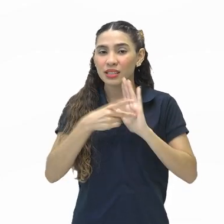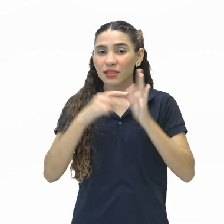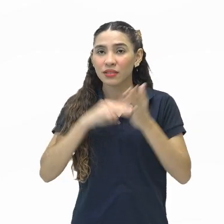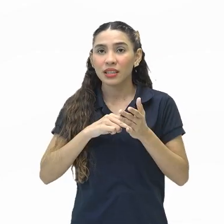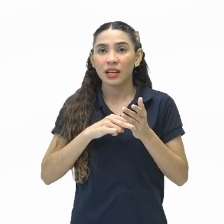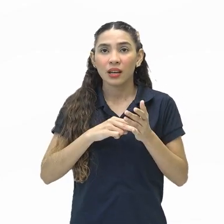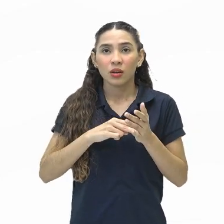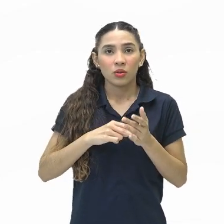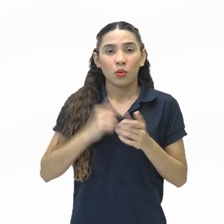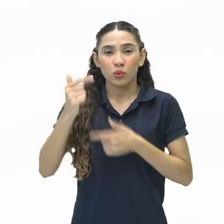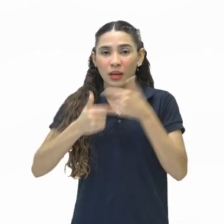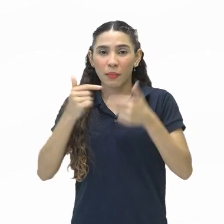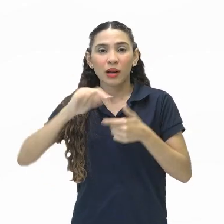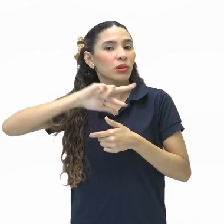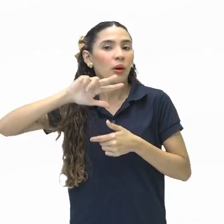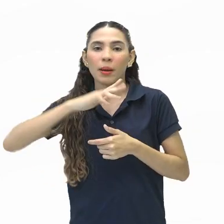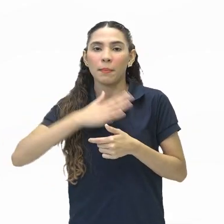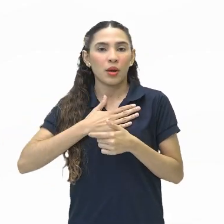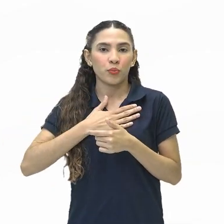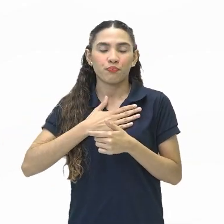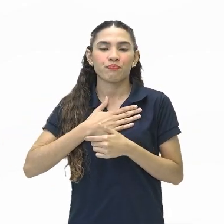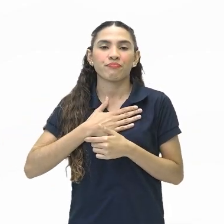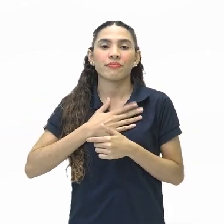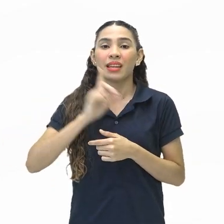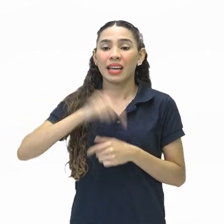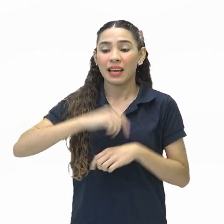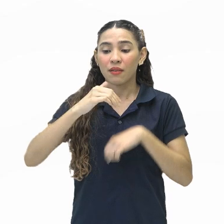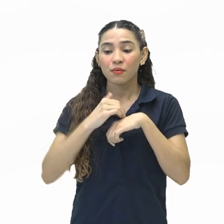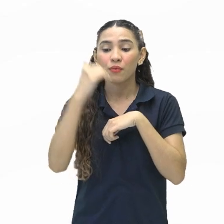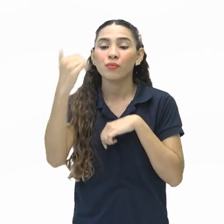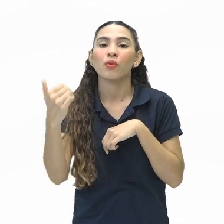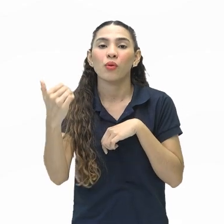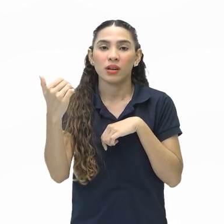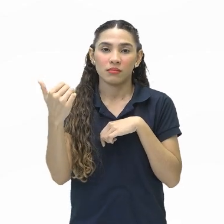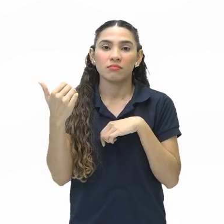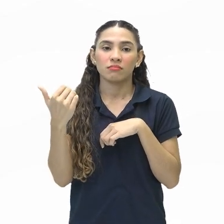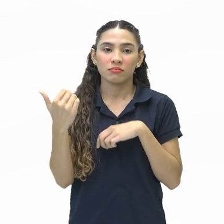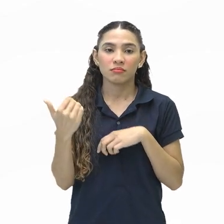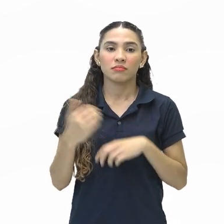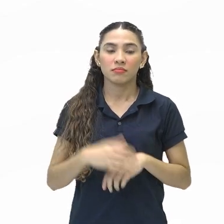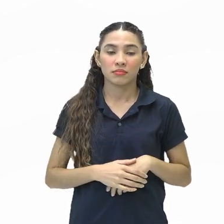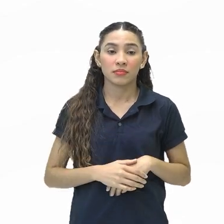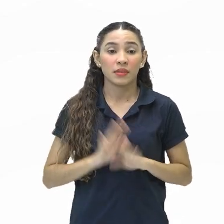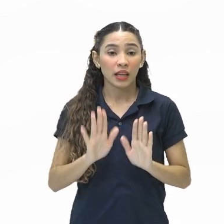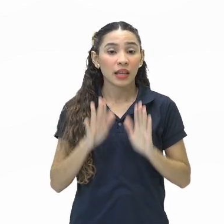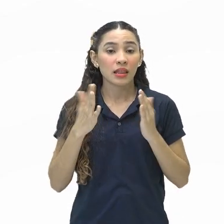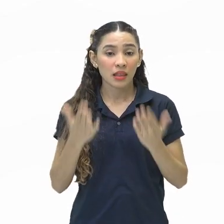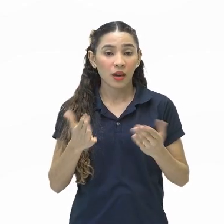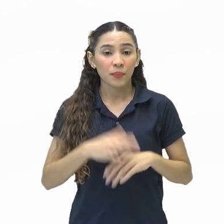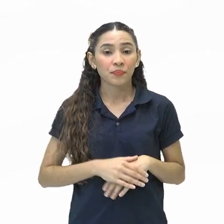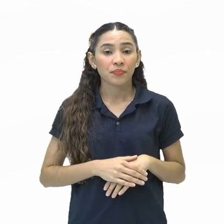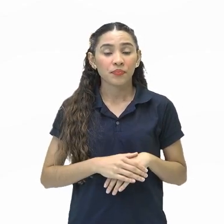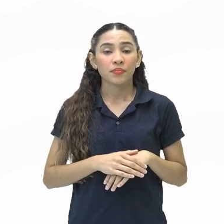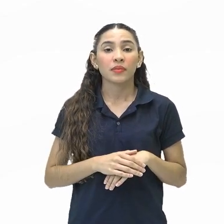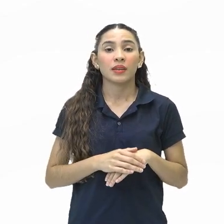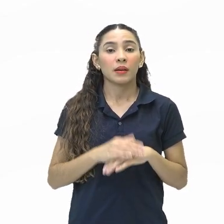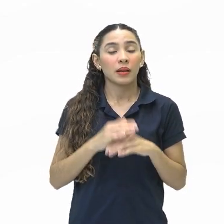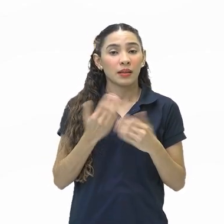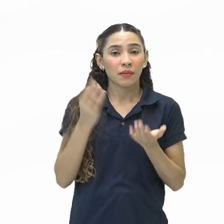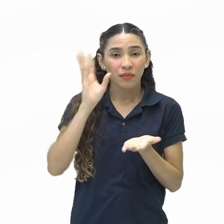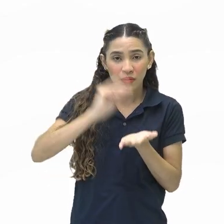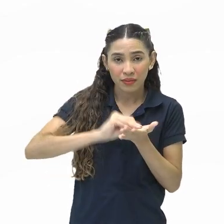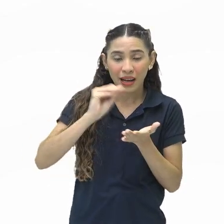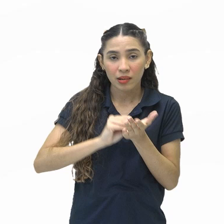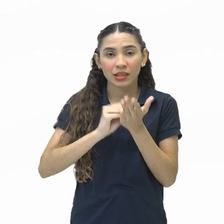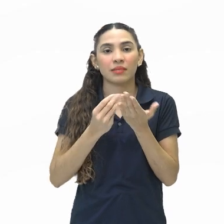não me pertence mais. É algo que está fora de mim. Então, essa precarização